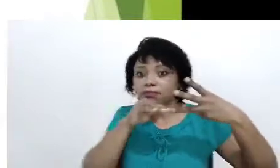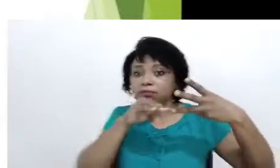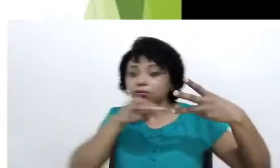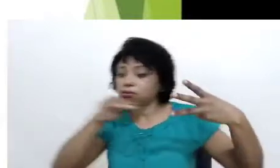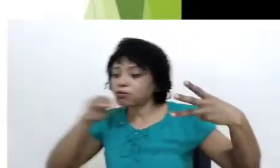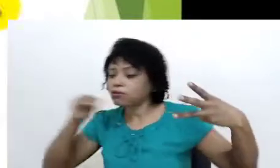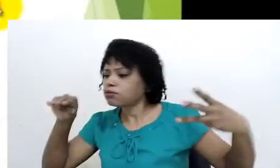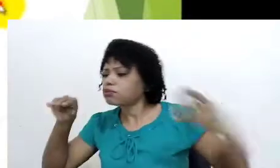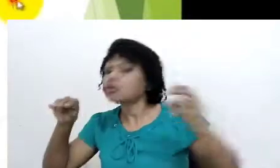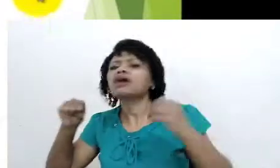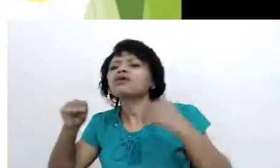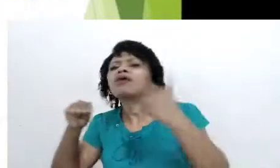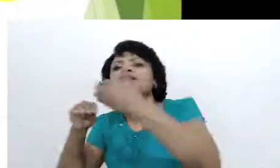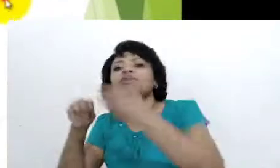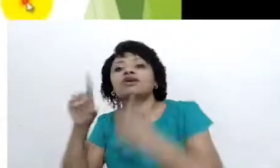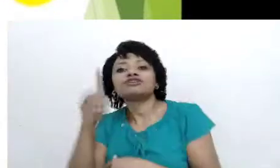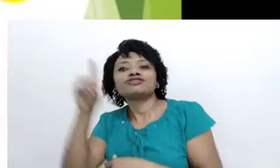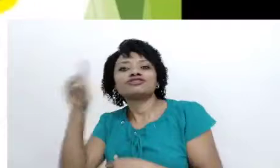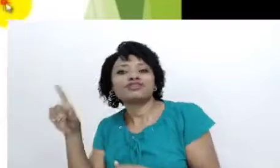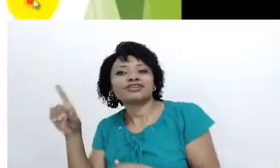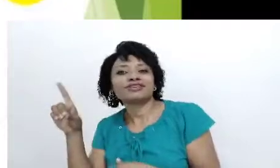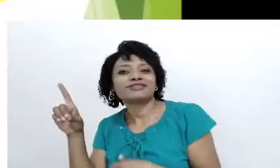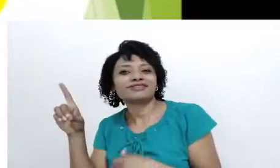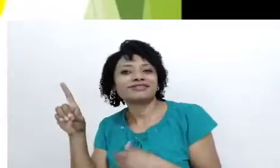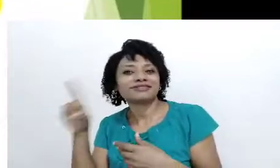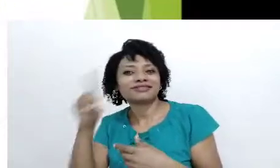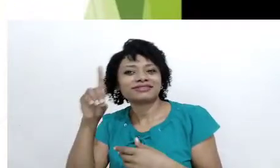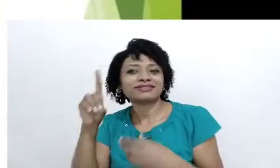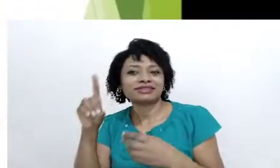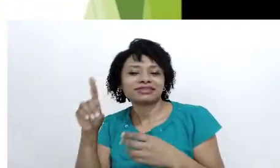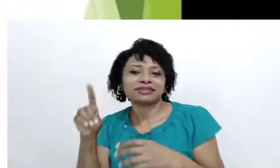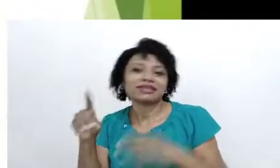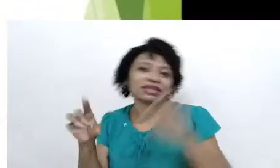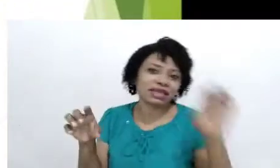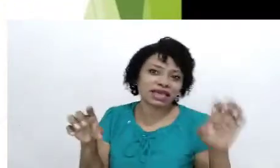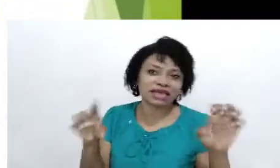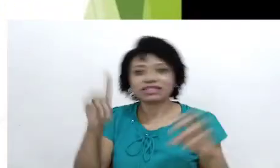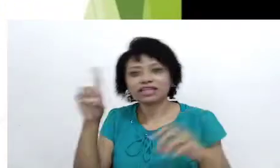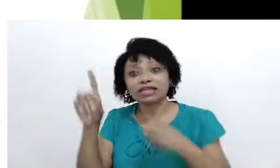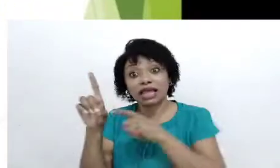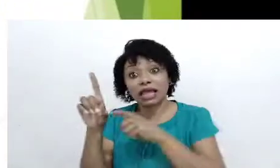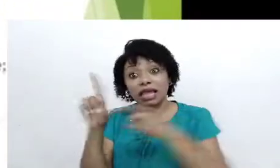a seta está apontando. No caso do nosso exemplo, está apontando para a direita.